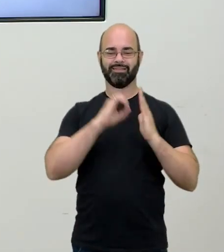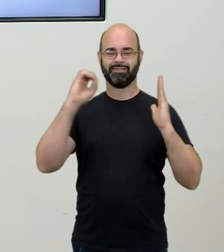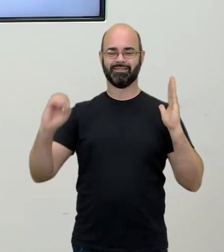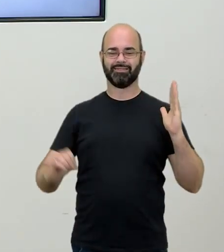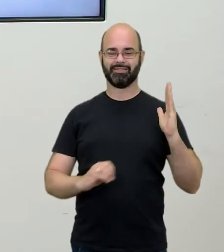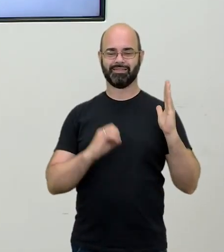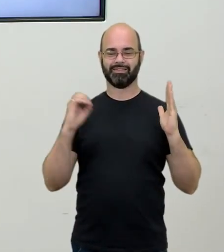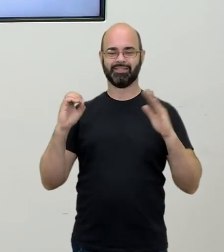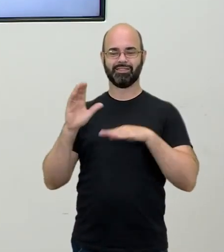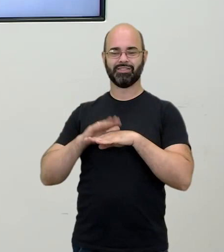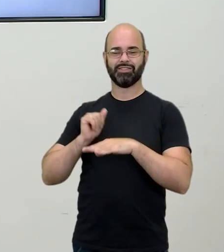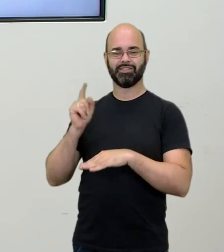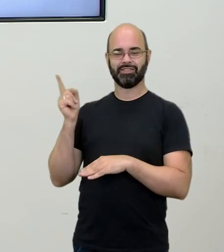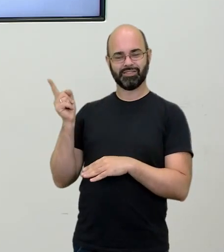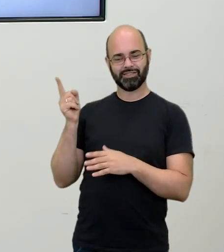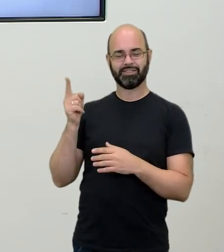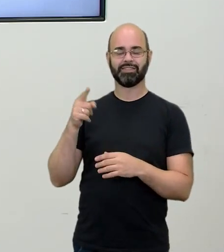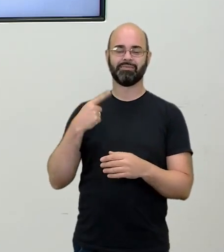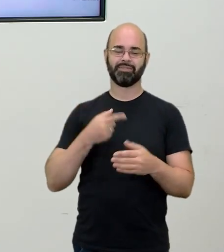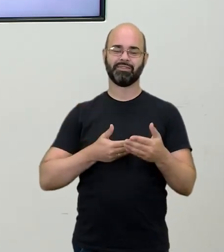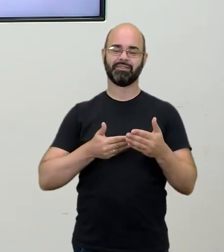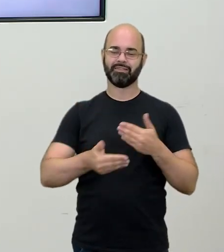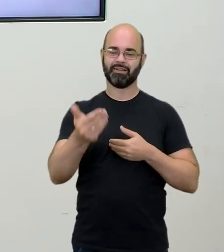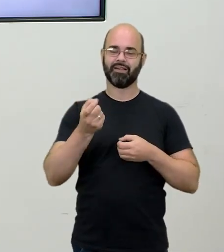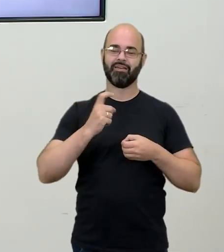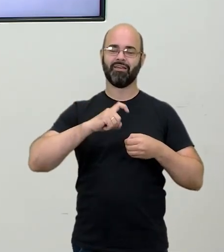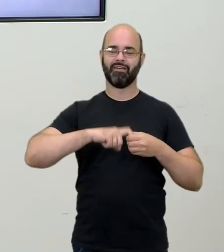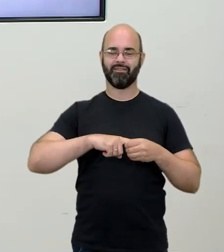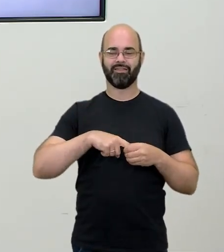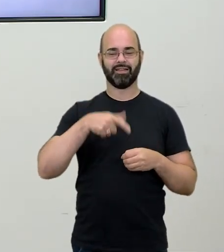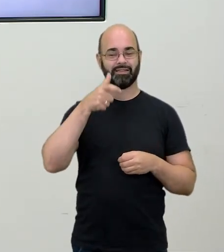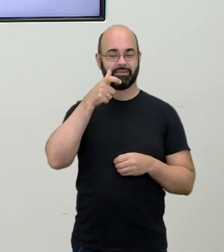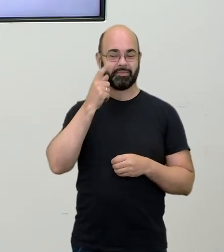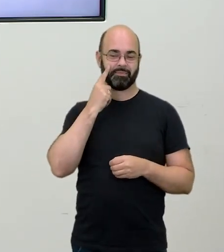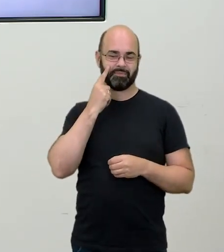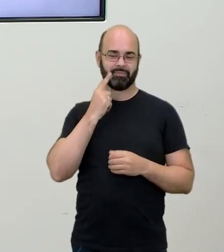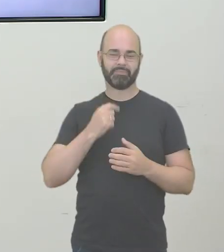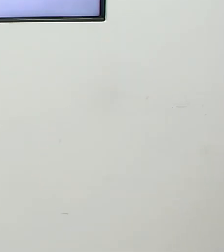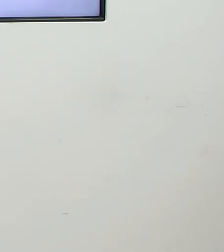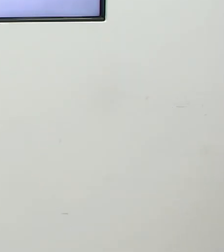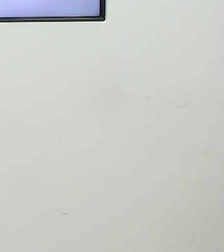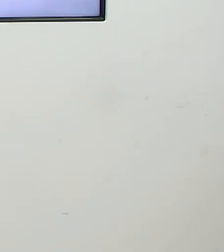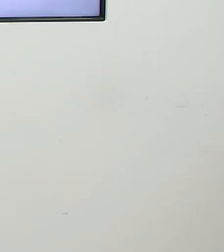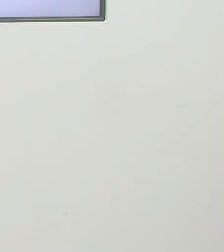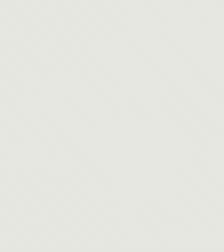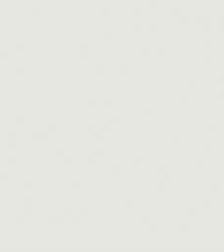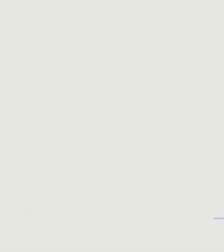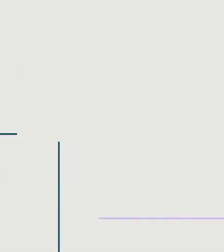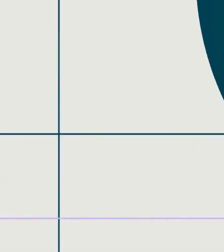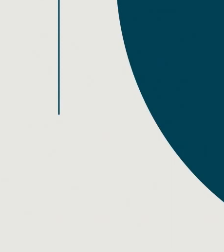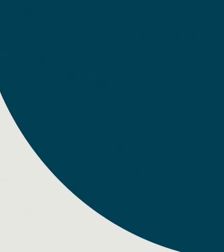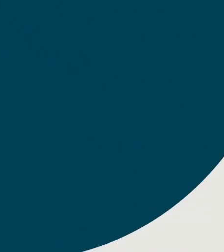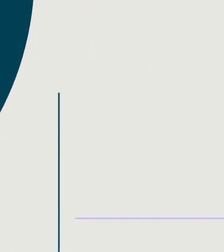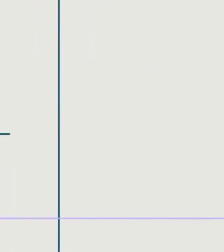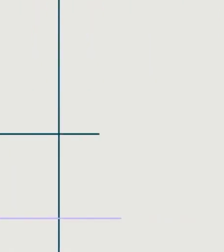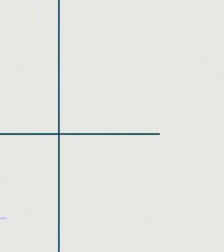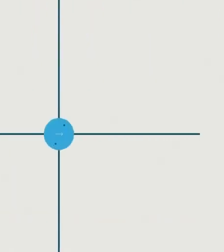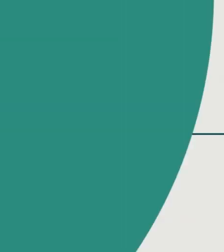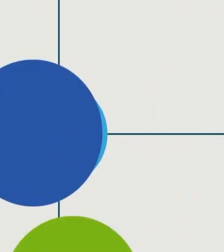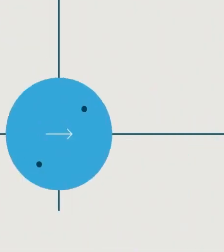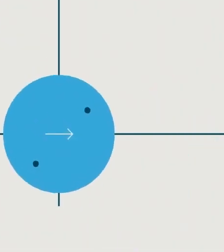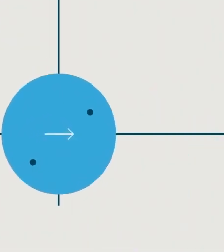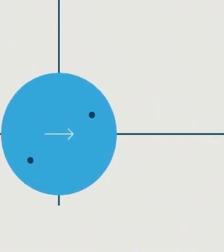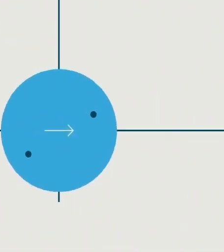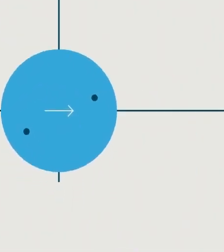da interação, tá ok? E daqui a pouquinho a gente volta para conversar com vocês, tá bom? Até já!